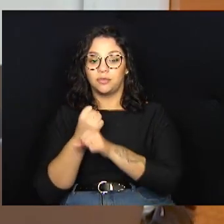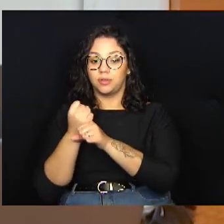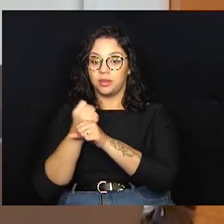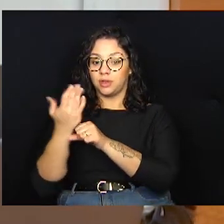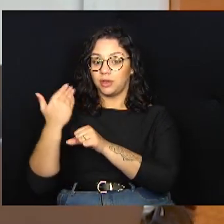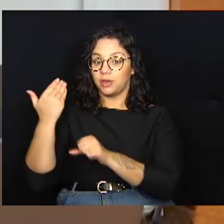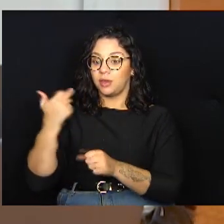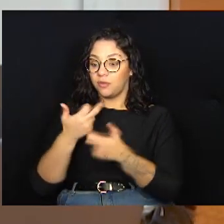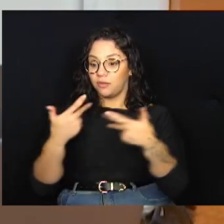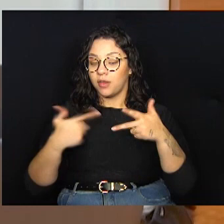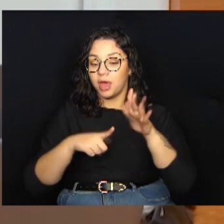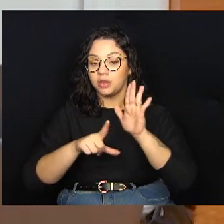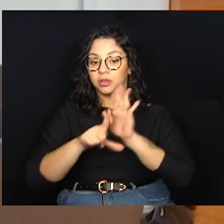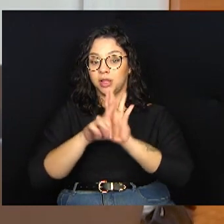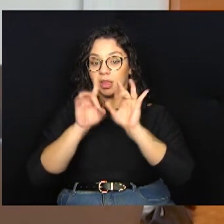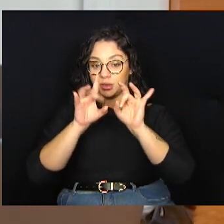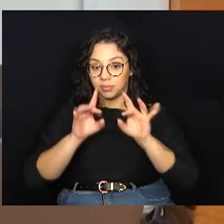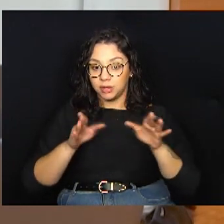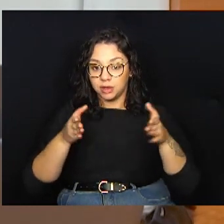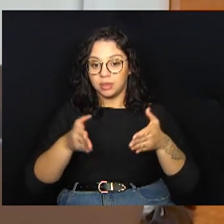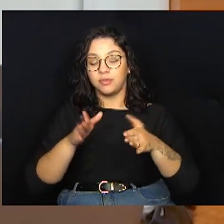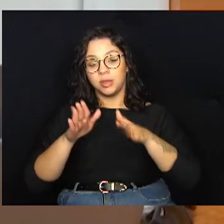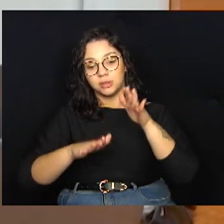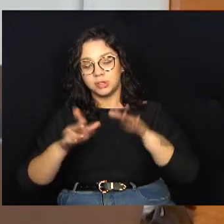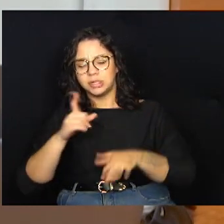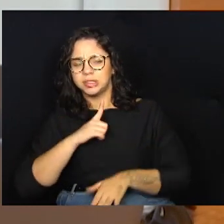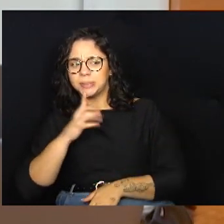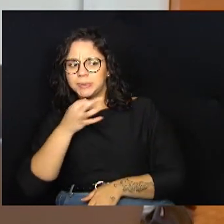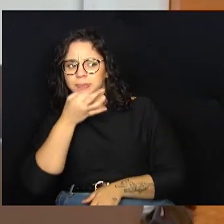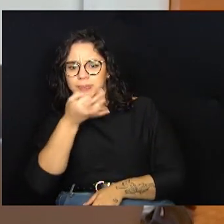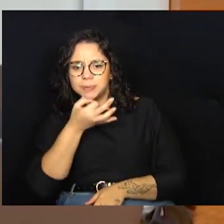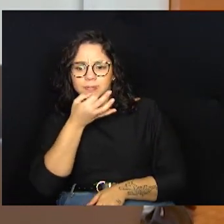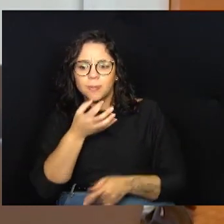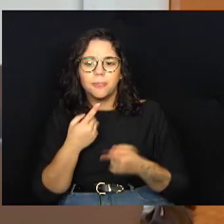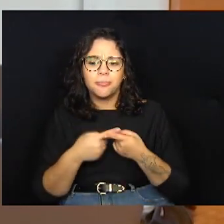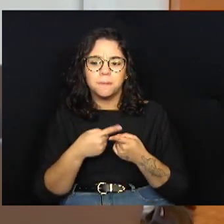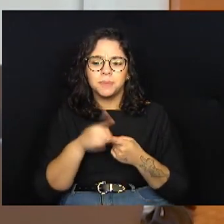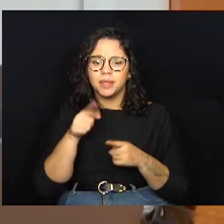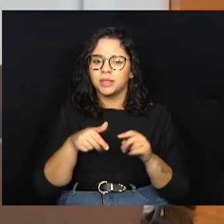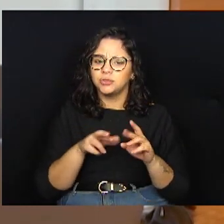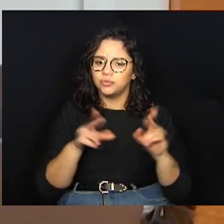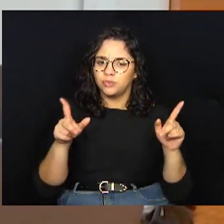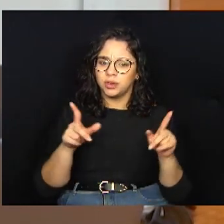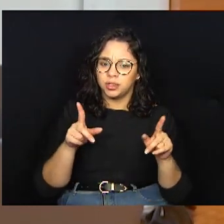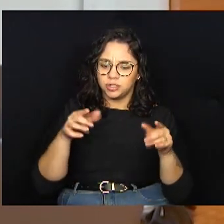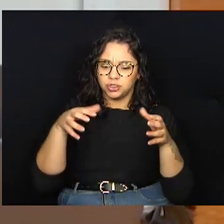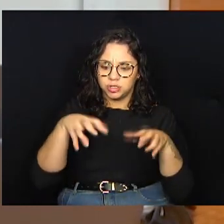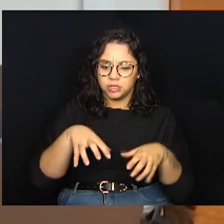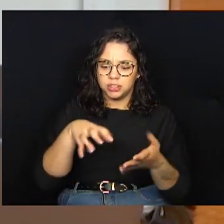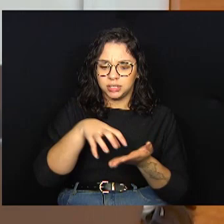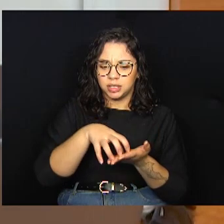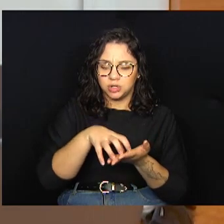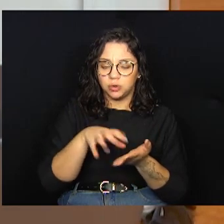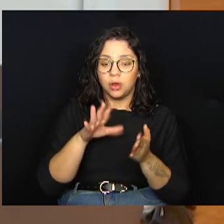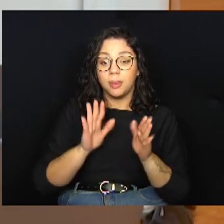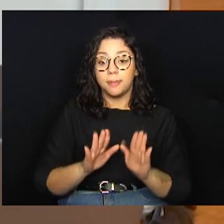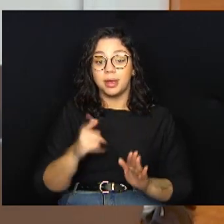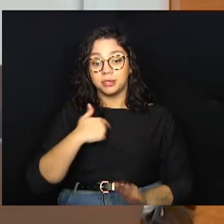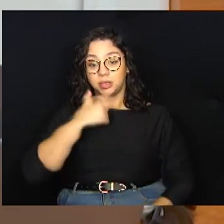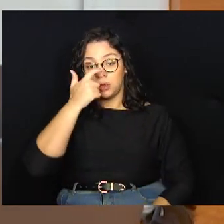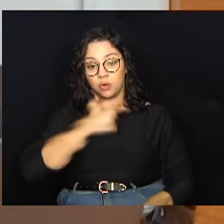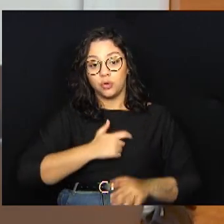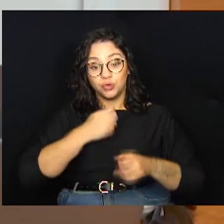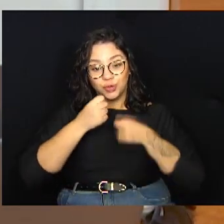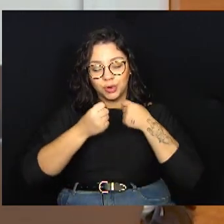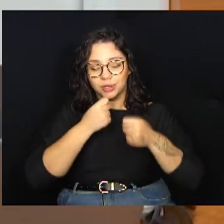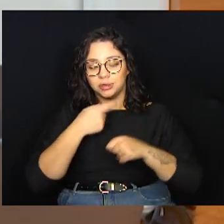leis específicas. Até às vezes questiona, porque é um pouco diferente para esse setor. Mas eu, como jornalista,